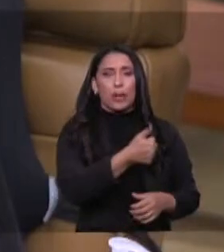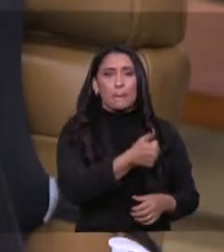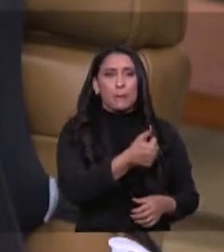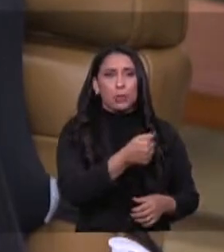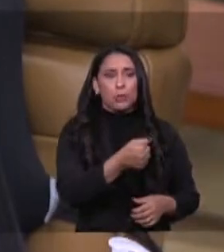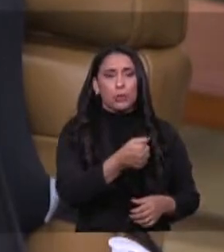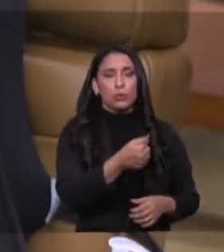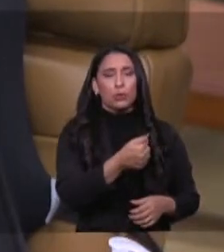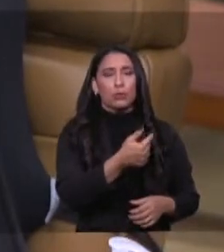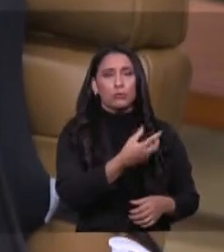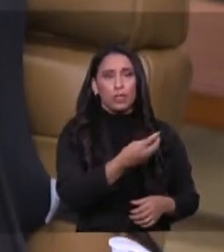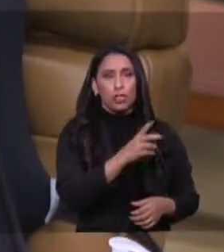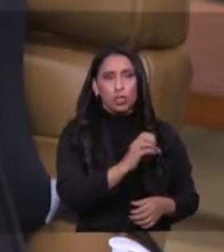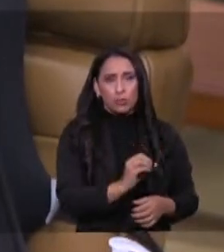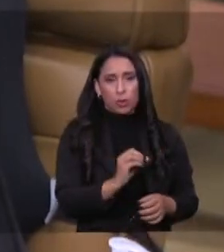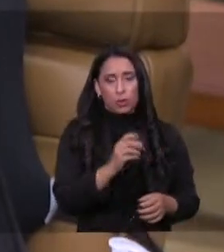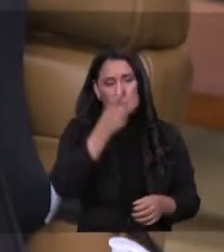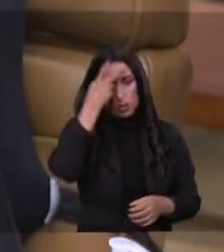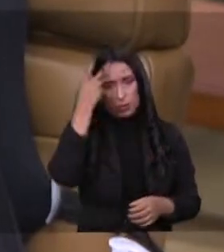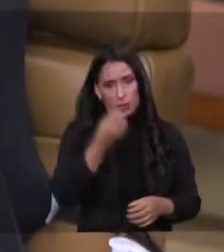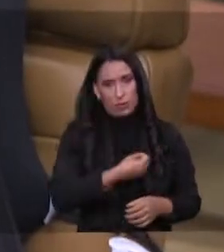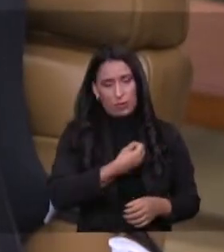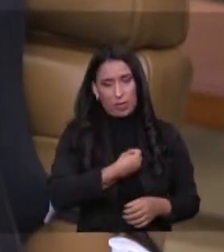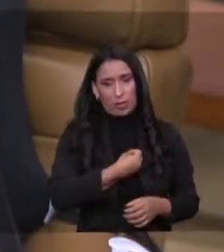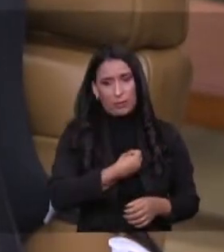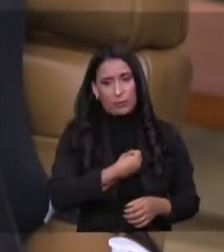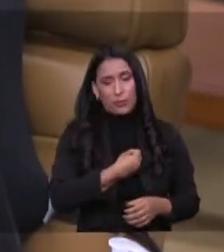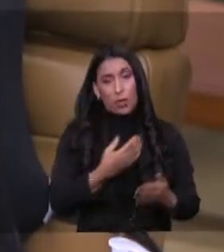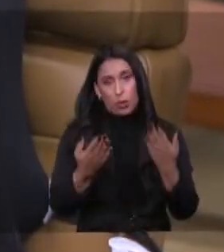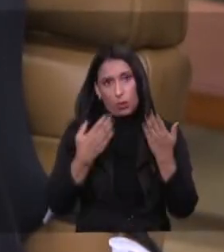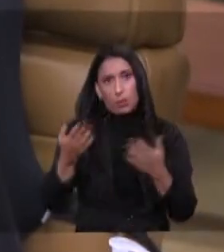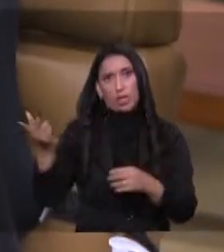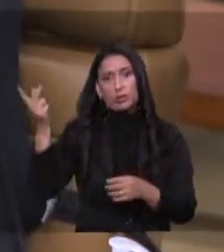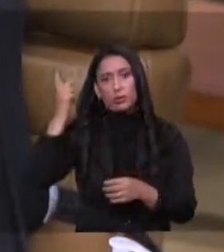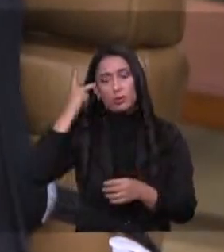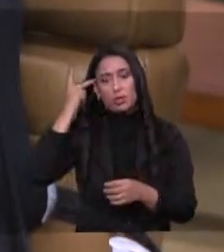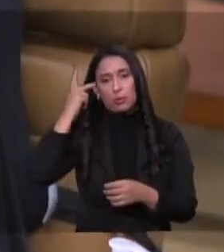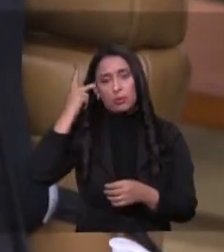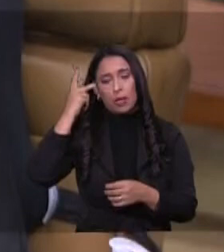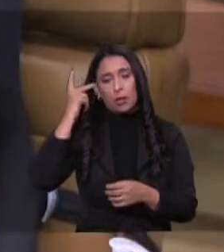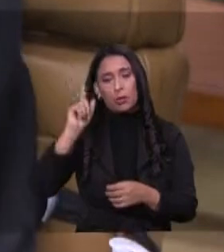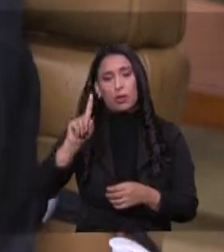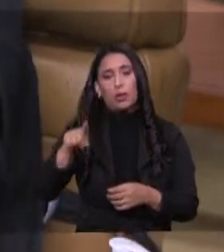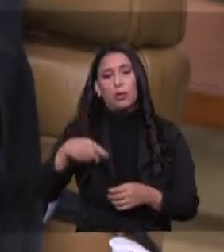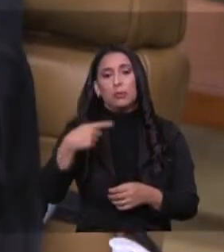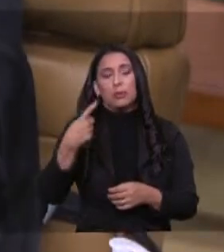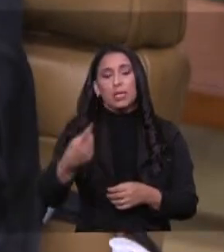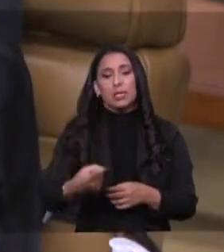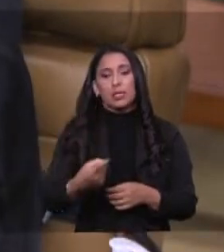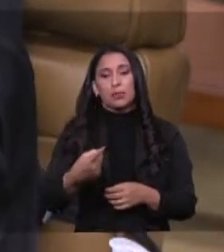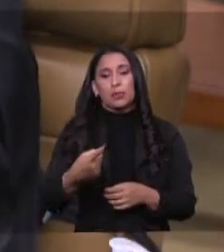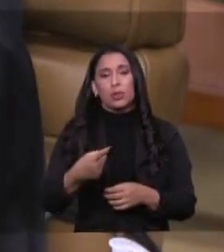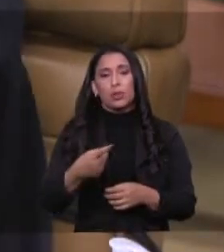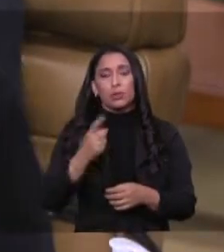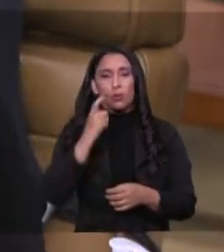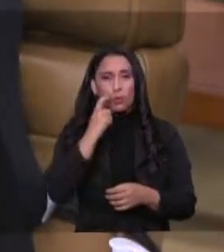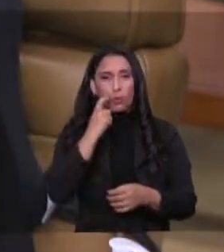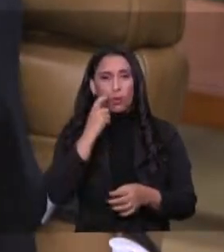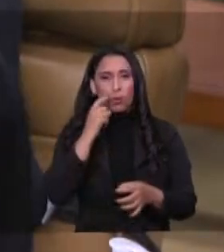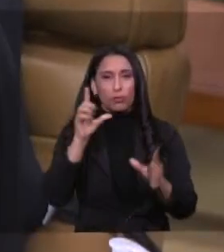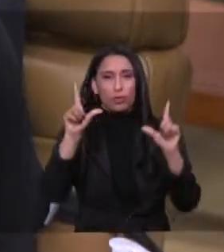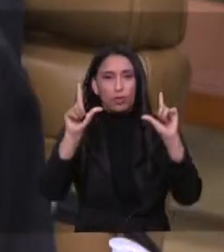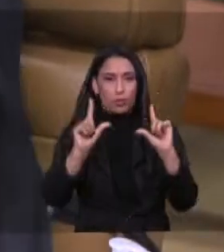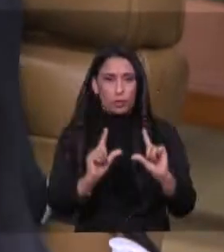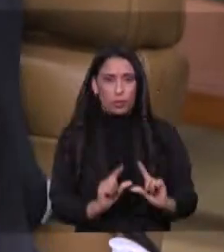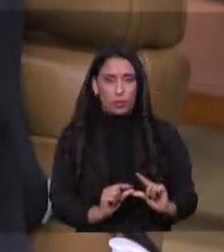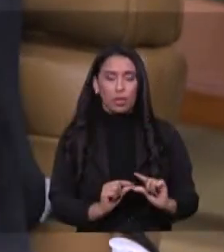1740, 20 mil habitantes, praticamente aí como São Paulo, mas acho que em função já desse período do declínio do ouro, há